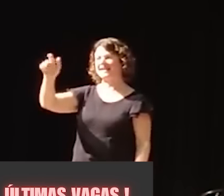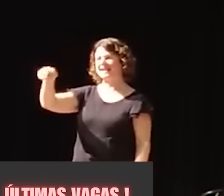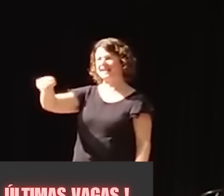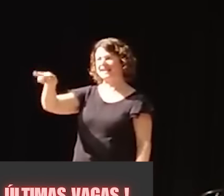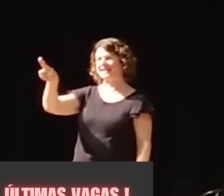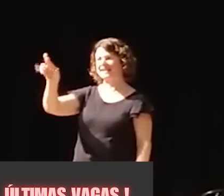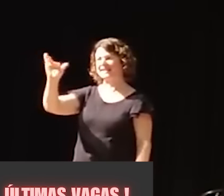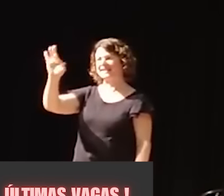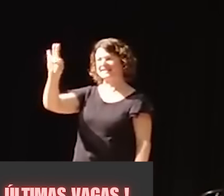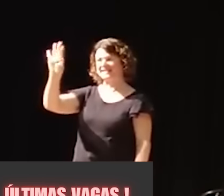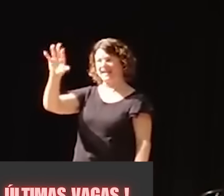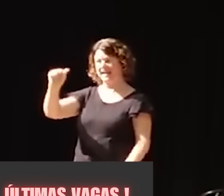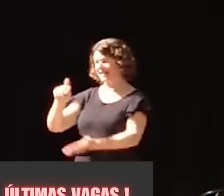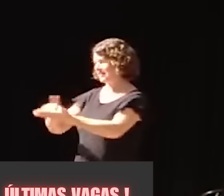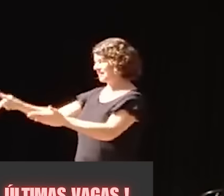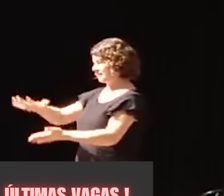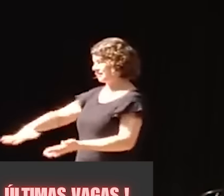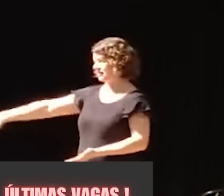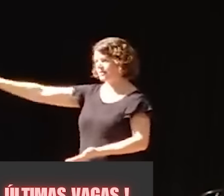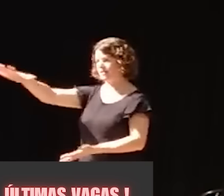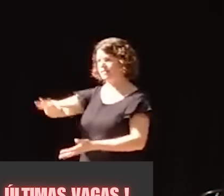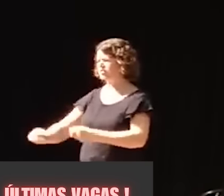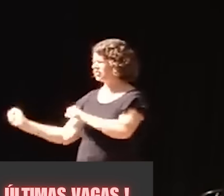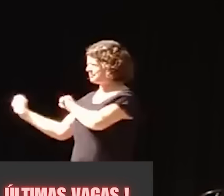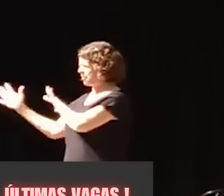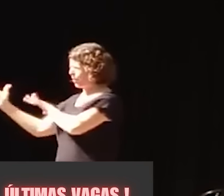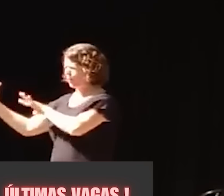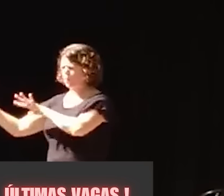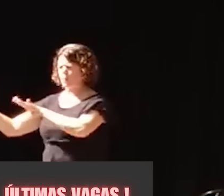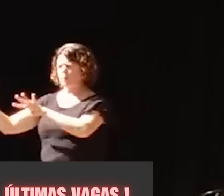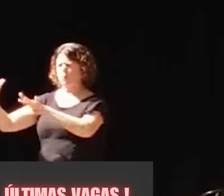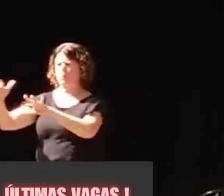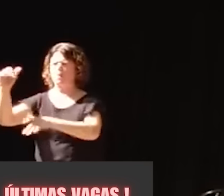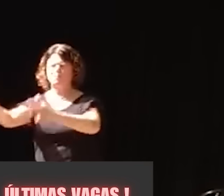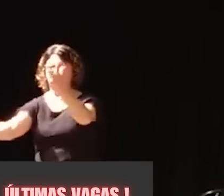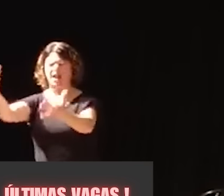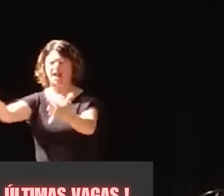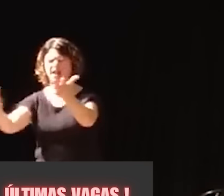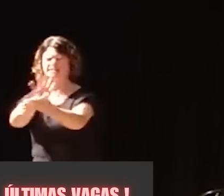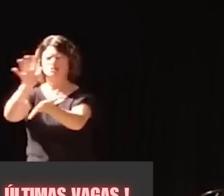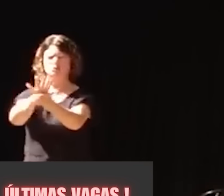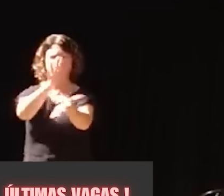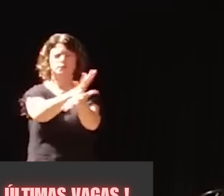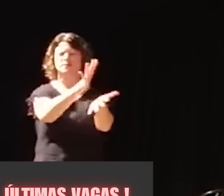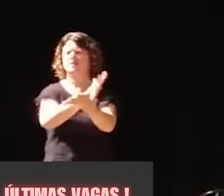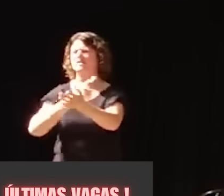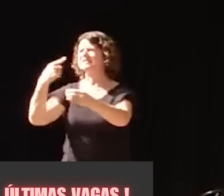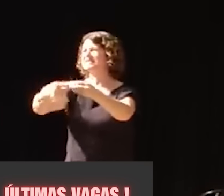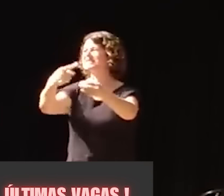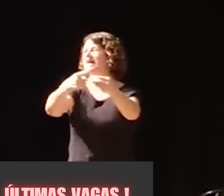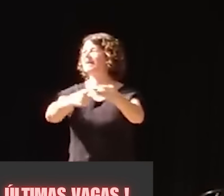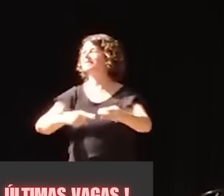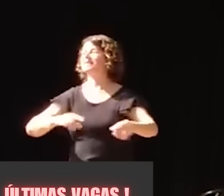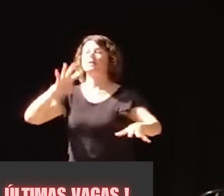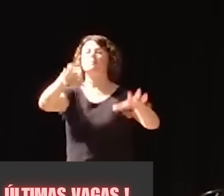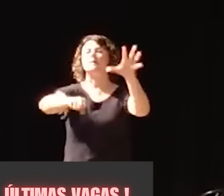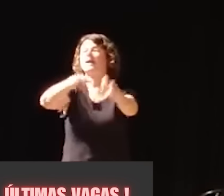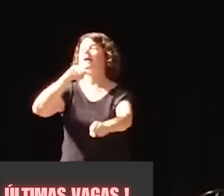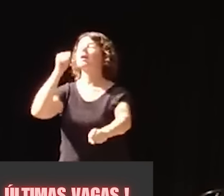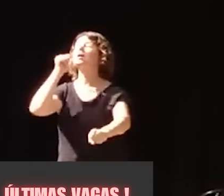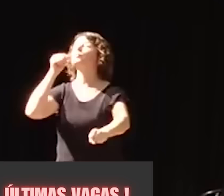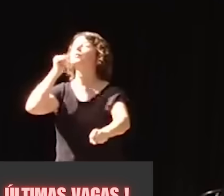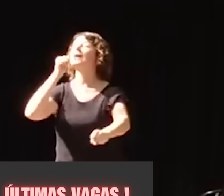cidade e a tinham queimado a fogo e tinham levado cativas às mulheres e todos os que estavam nela tanto